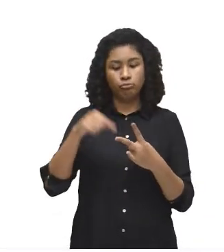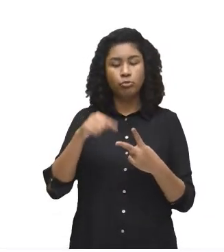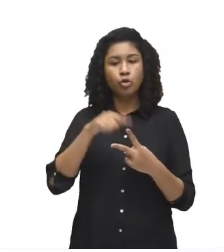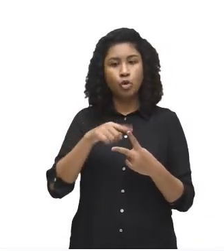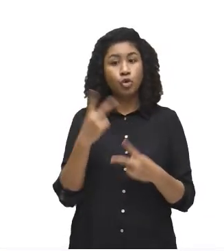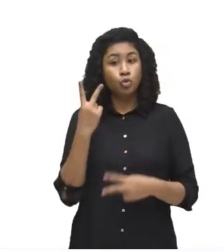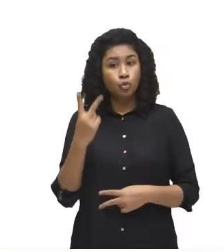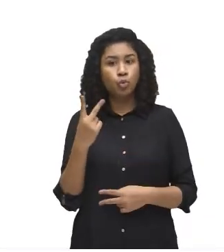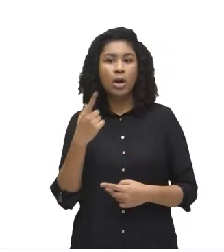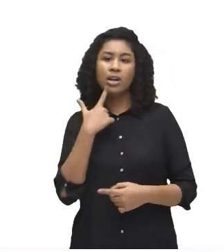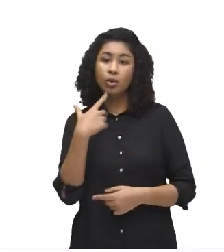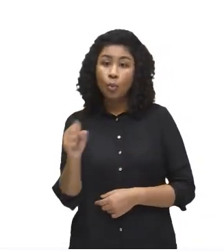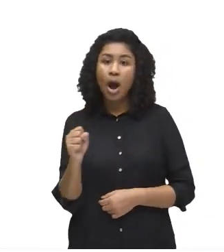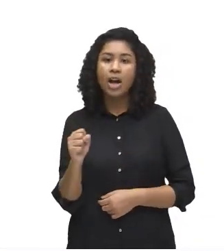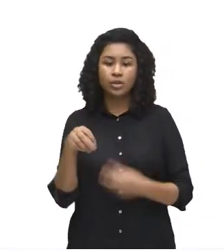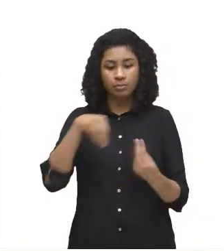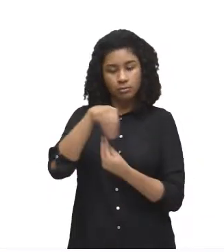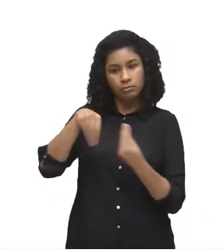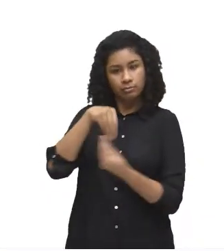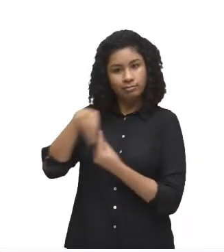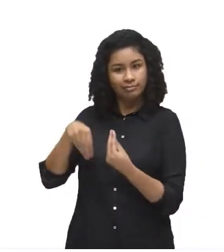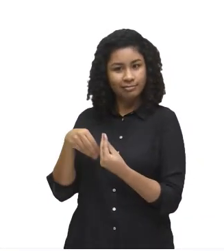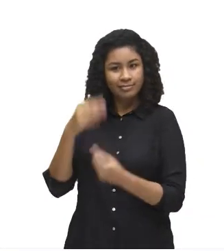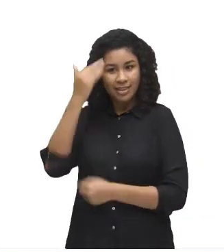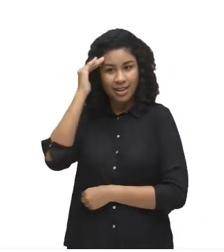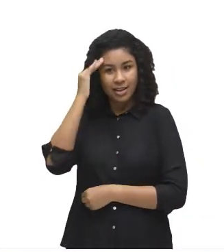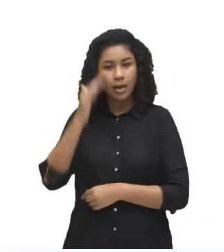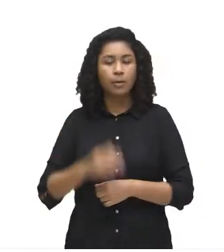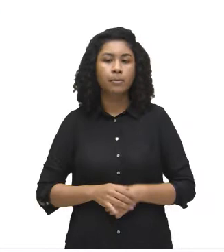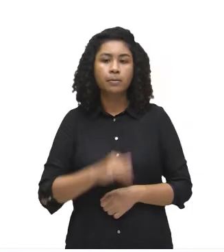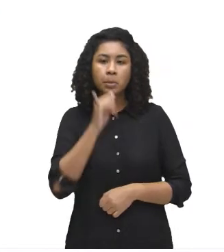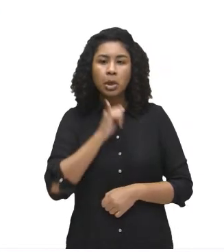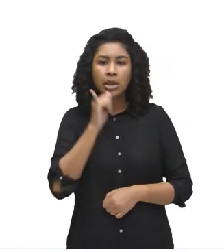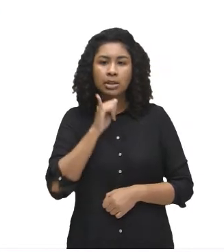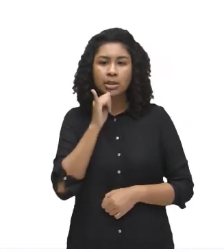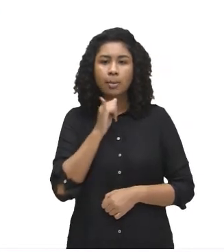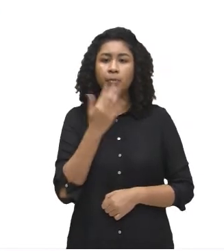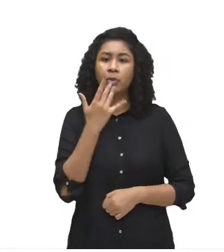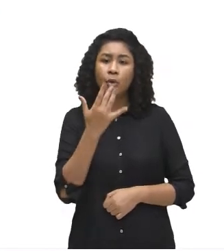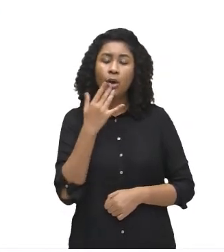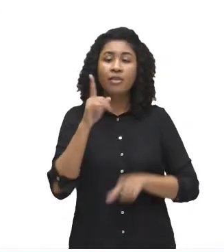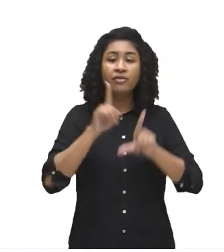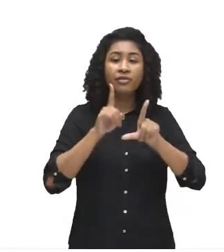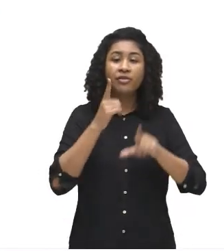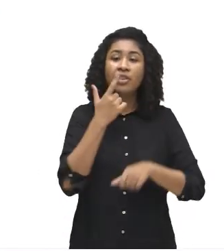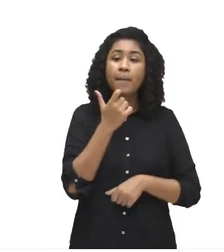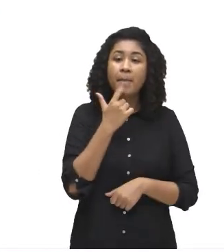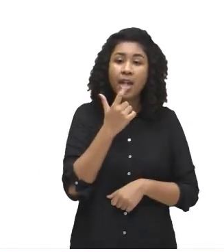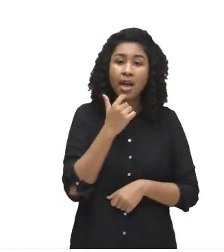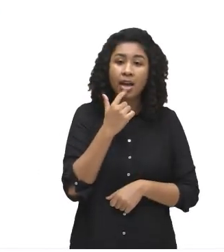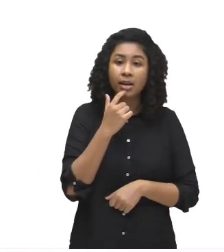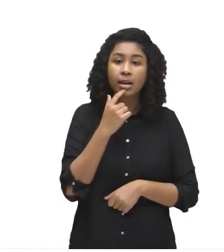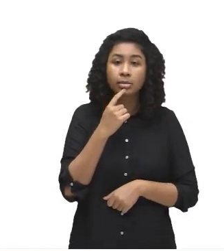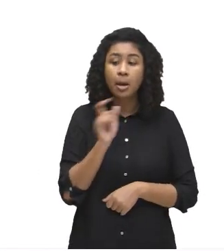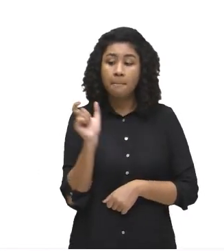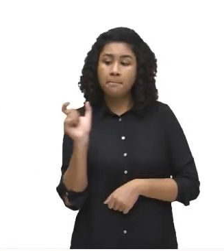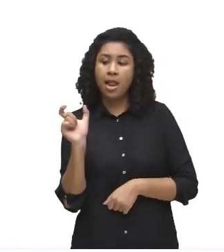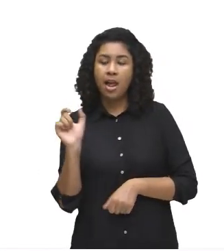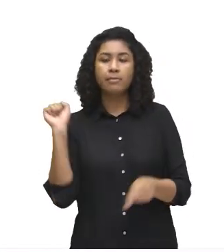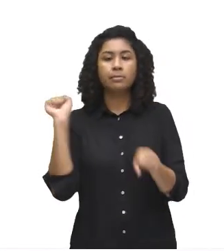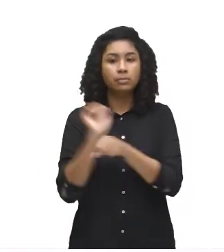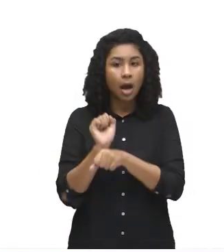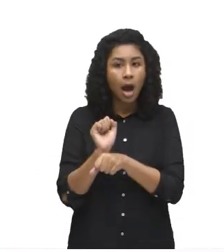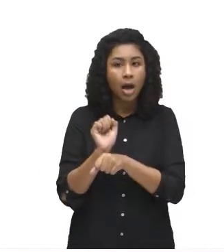a linguagem mista. Olha um exemplo aí de linguagem mista. Olha o que nós temos aí, ó. As histórias em quadrinhos, não é isso? Eu utilizei, por